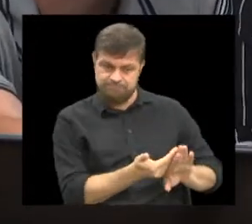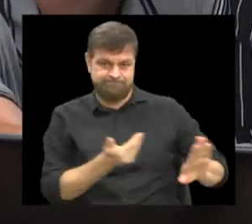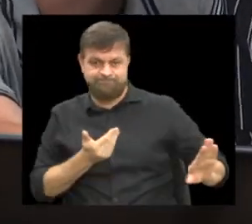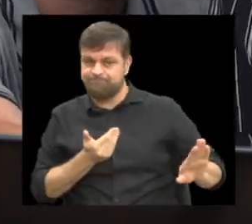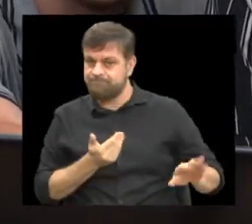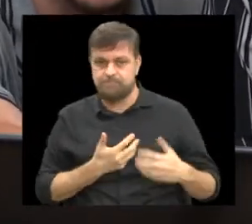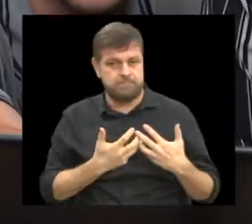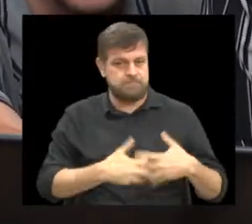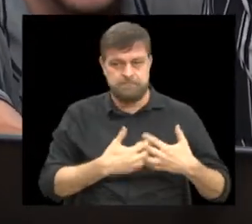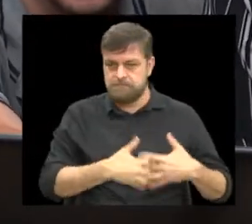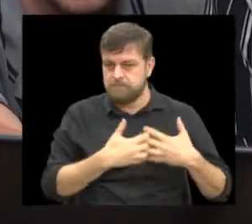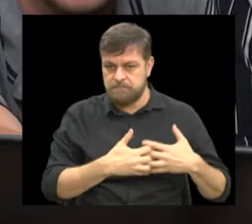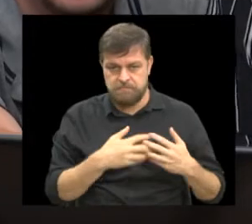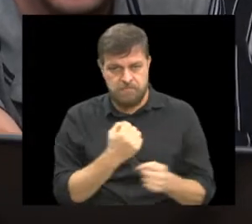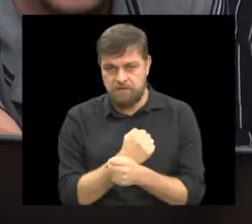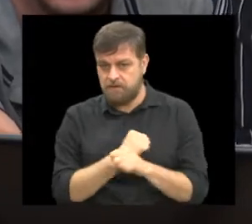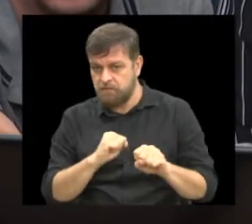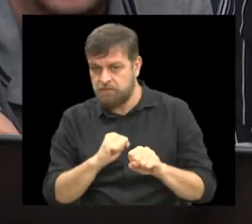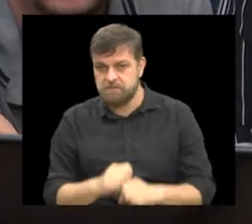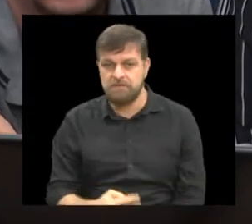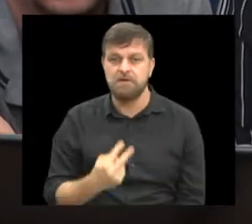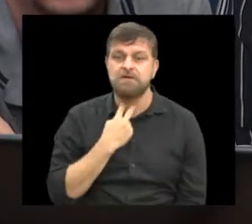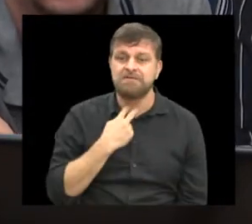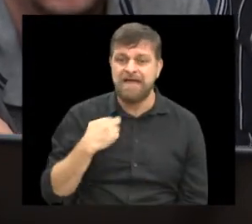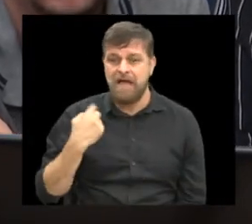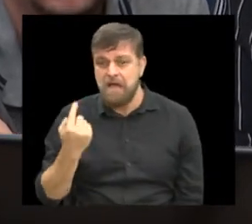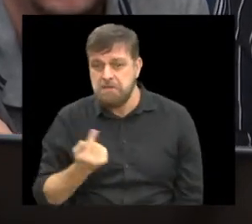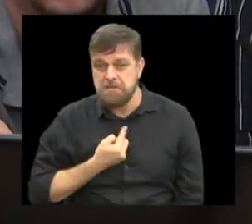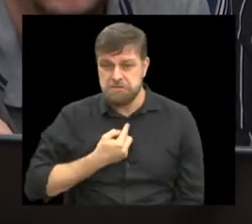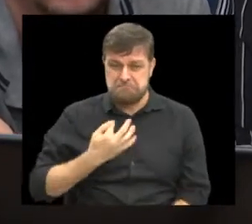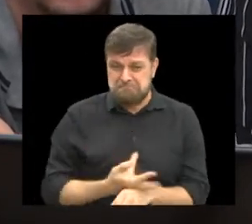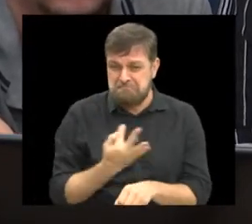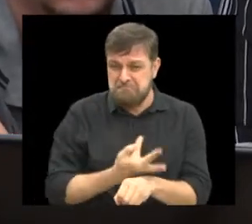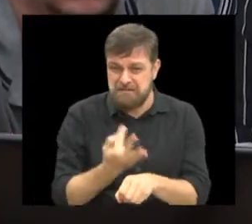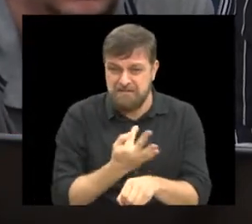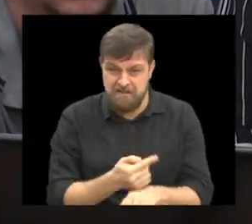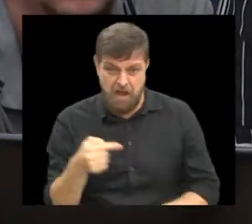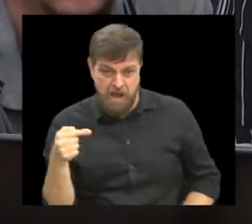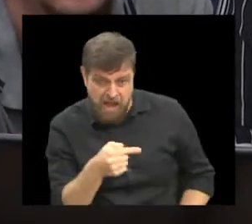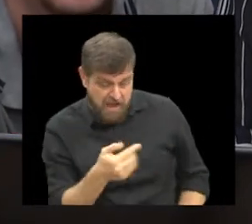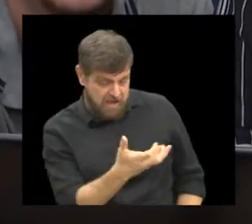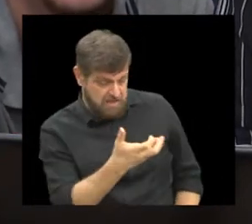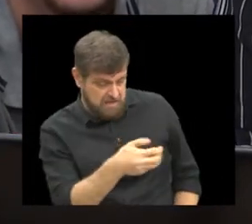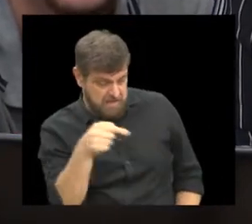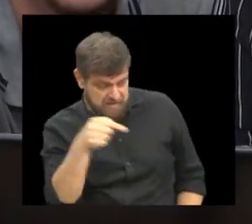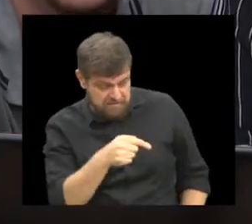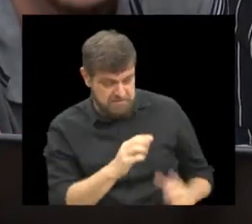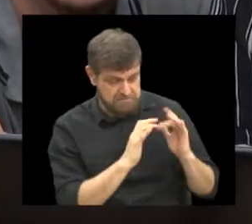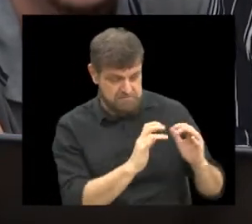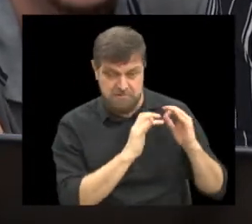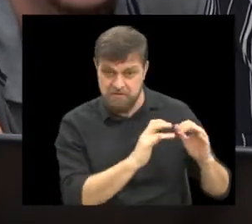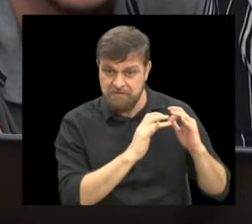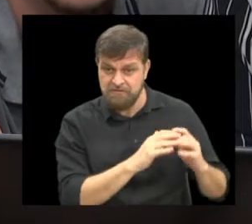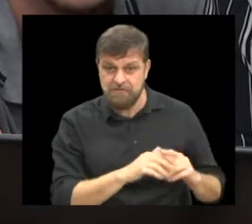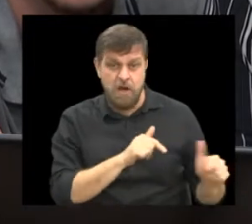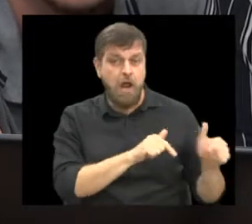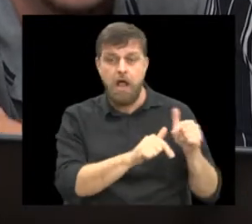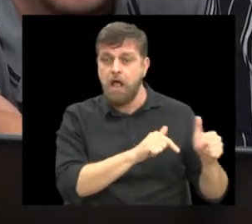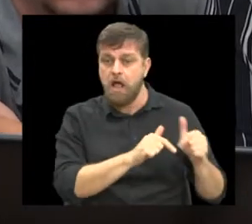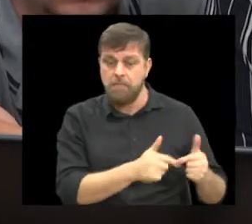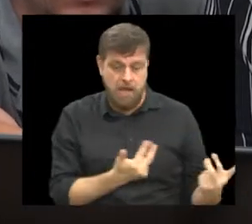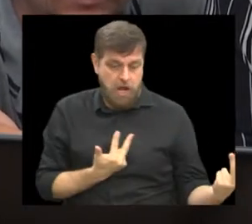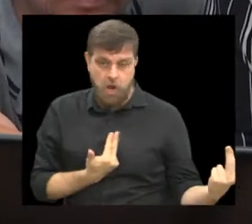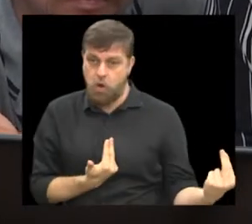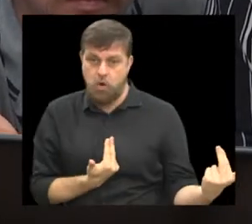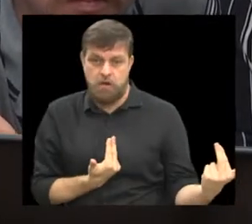não funciona. Tá? Então, não adianta a gente tentar fazer com que, querer até, que o autista trabalhe e funcione como